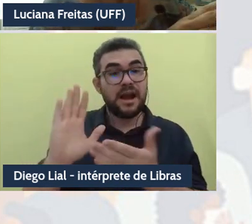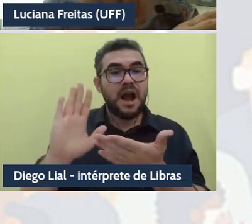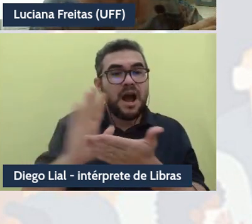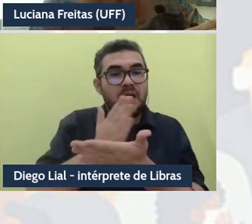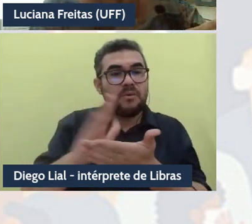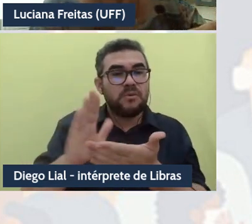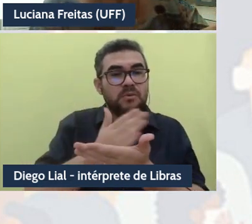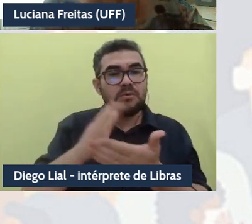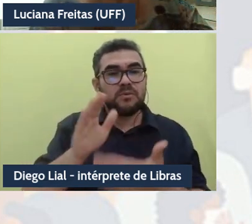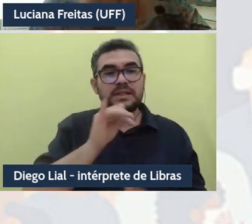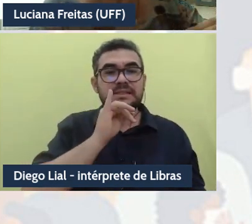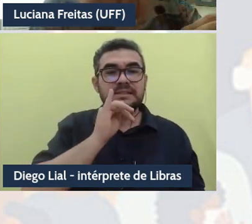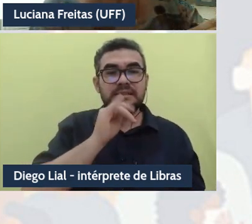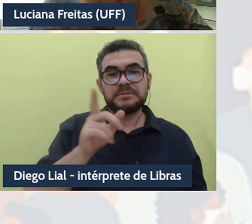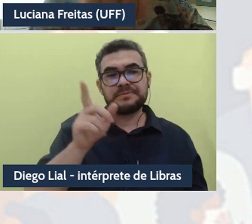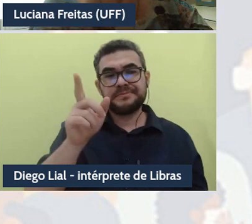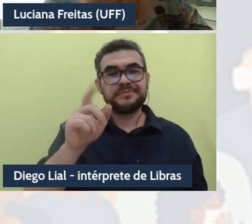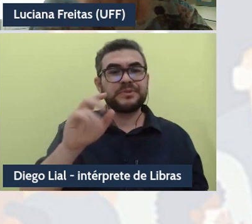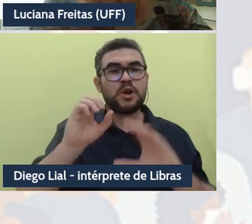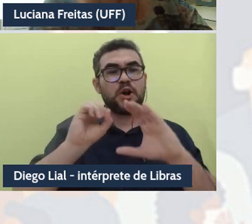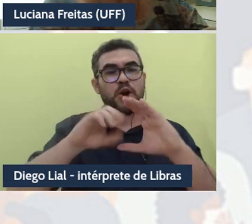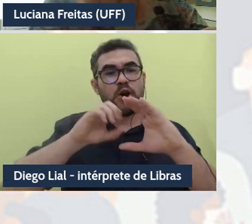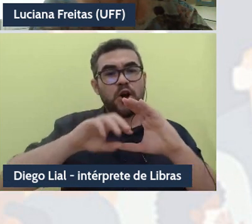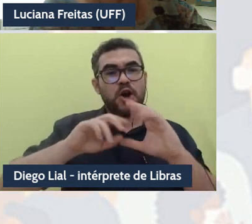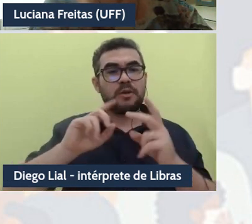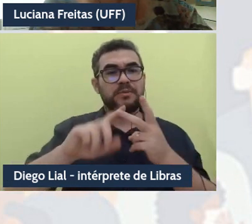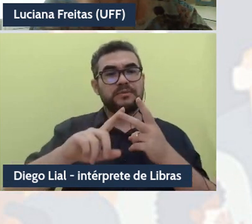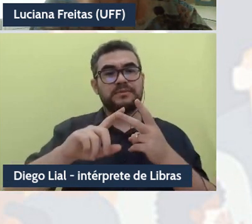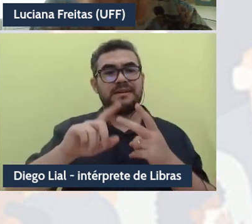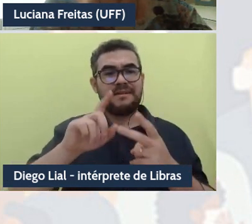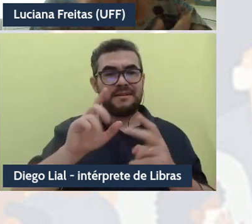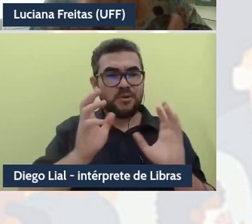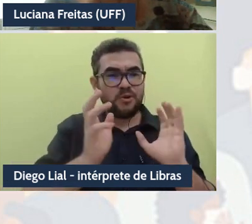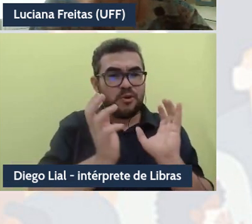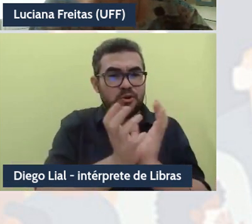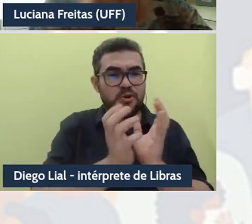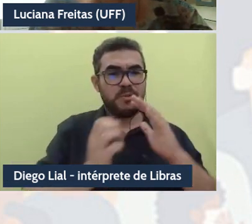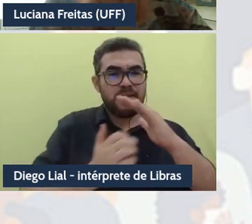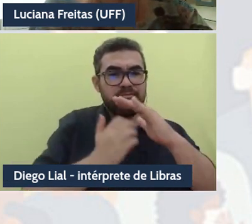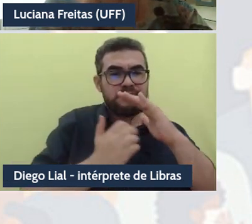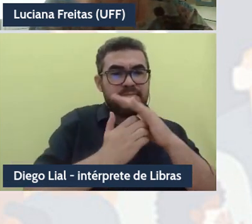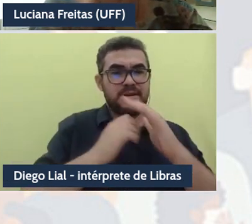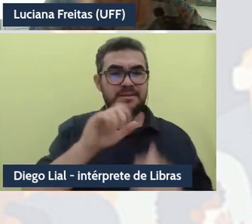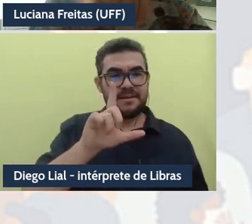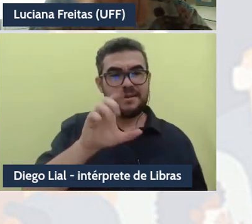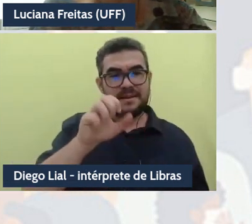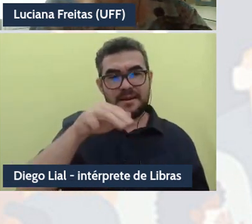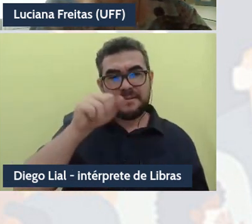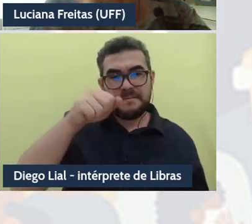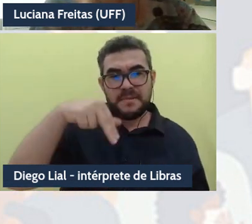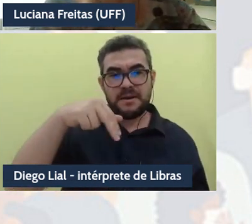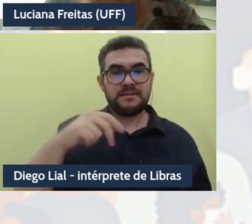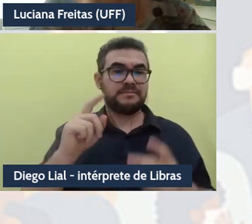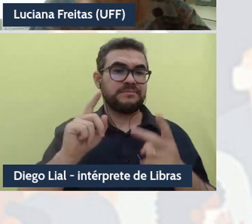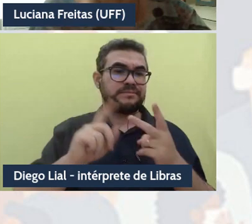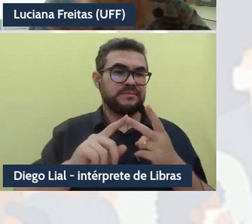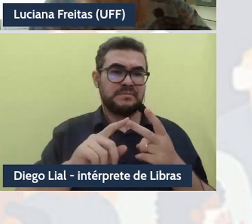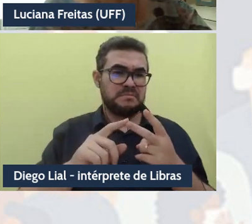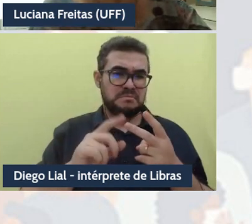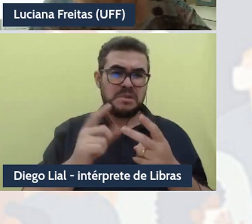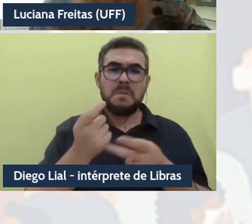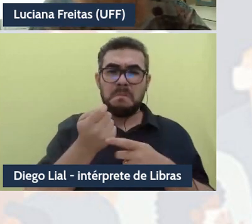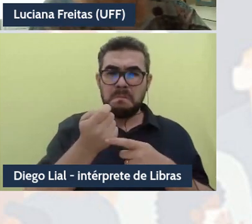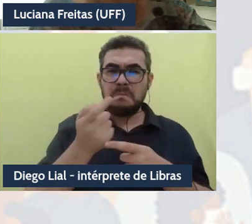envolvem a Globo, Fundação Lehman, Todos pela Educação, mas tem outras. Não são as únicas fundações que estão envolvidas